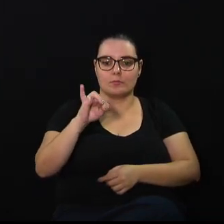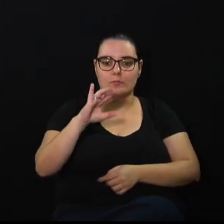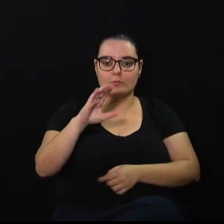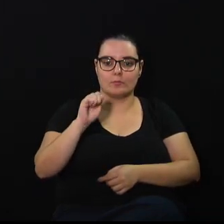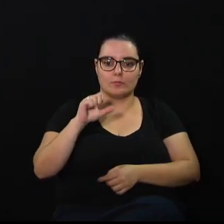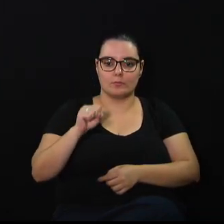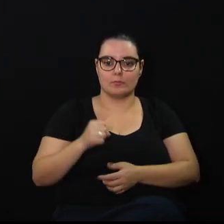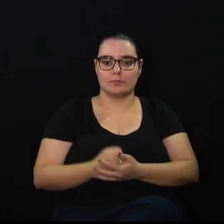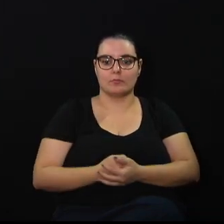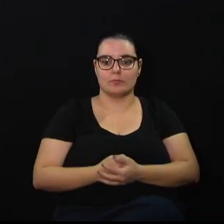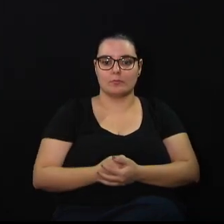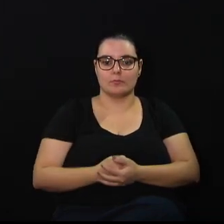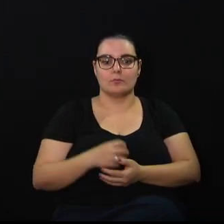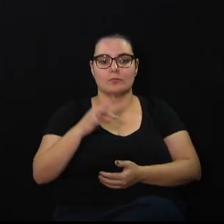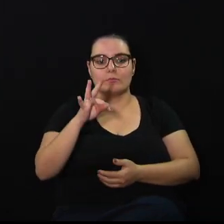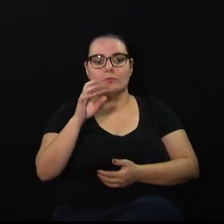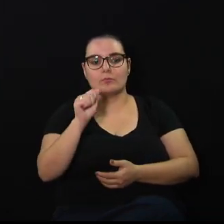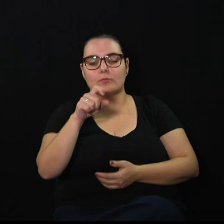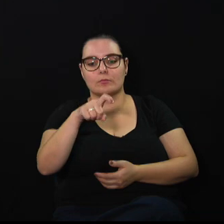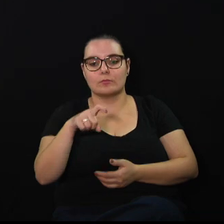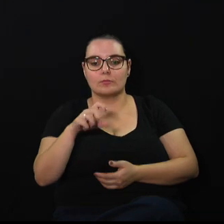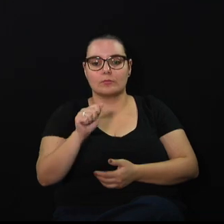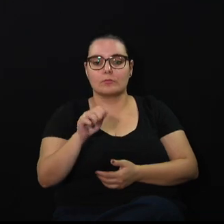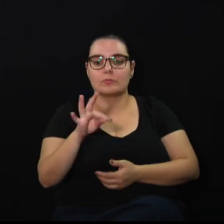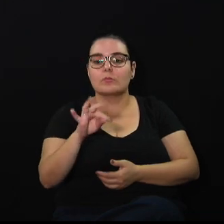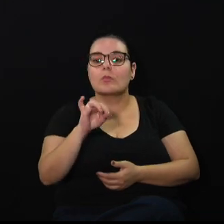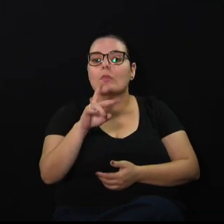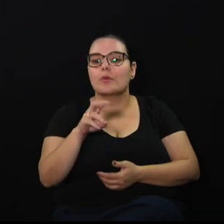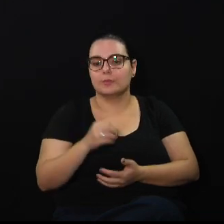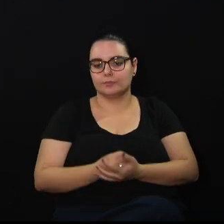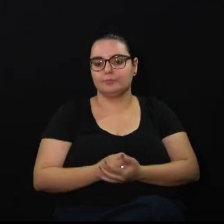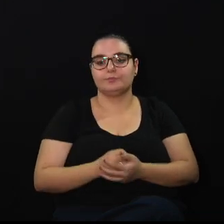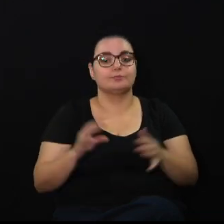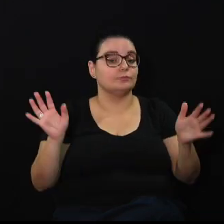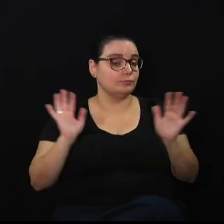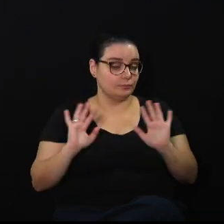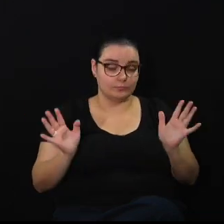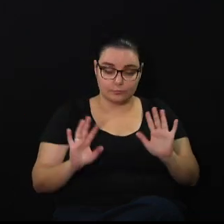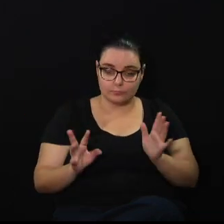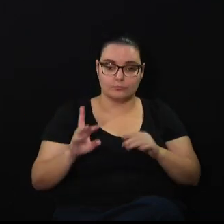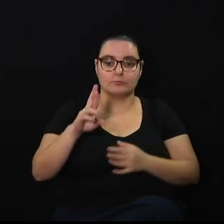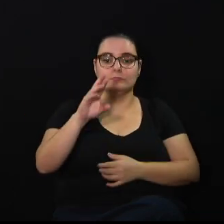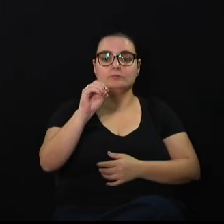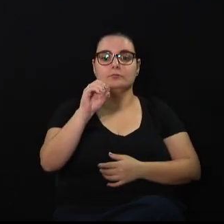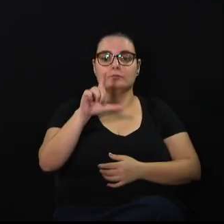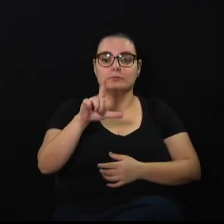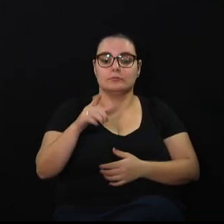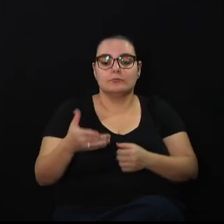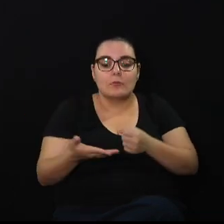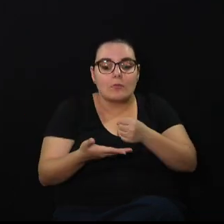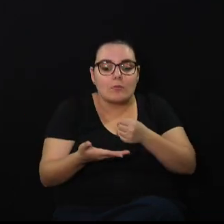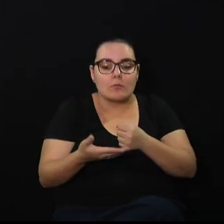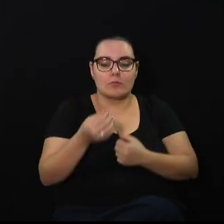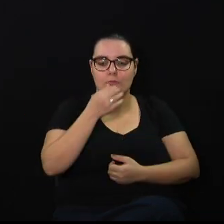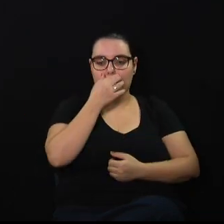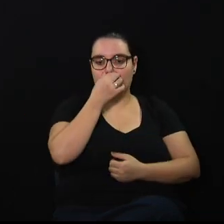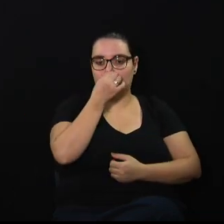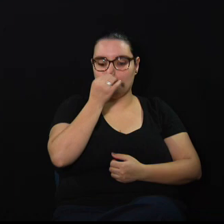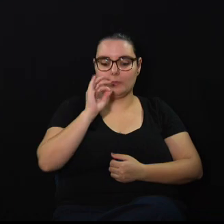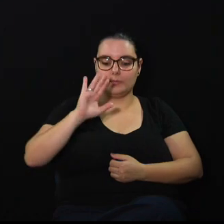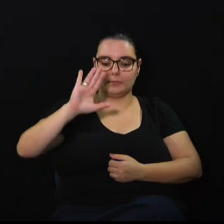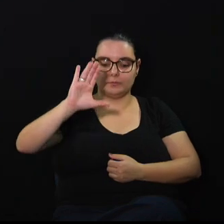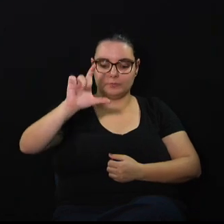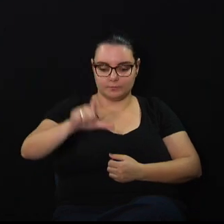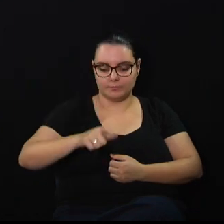um rol taxativo mas isso não é verdade esse rol ele é um rock de previsão mínima é todo o plano quando ele